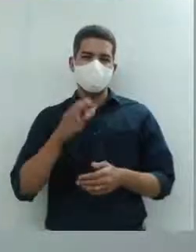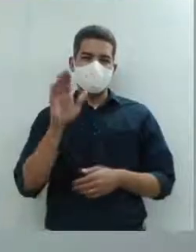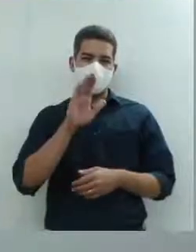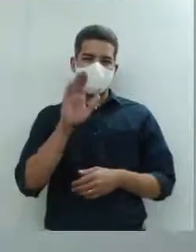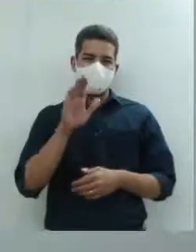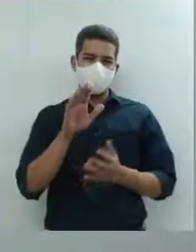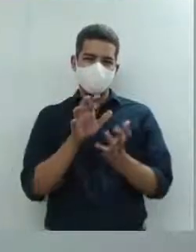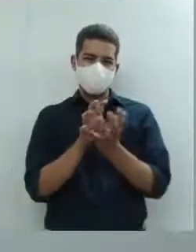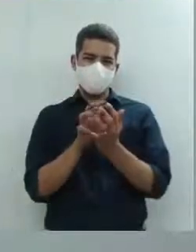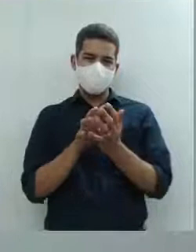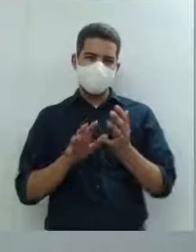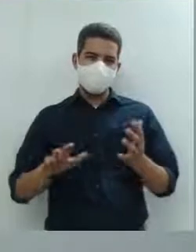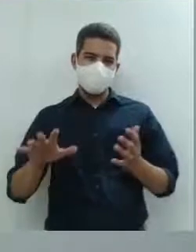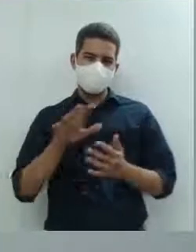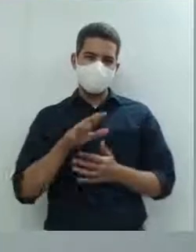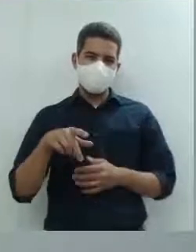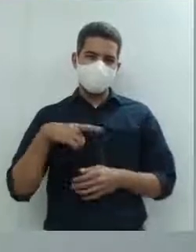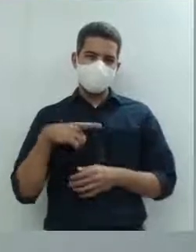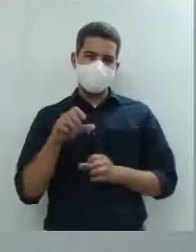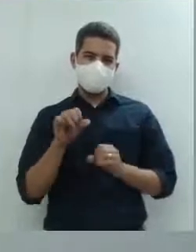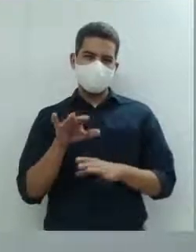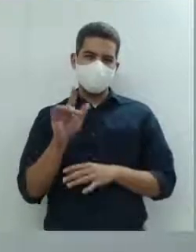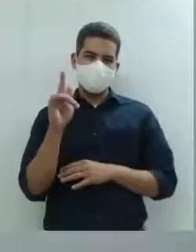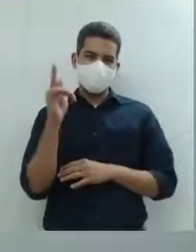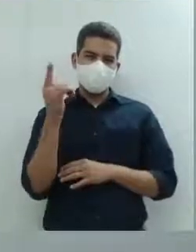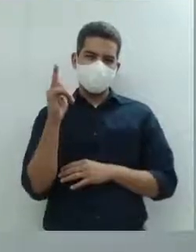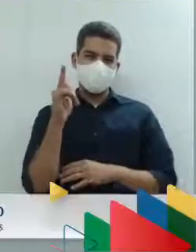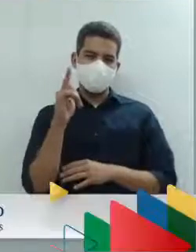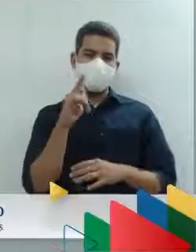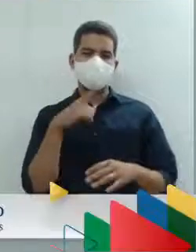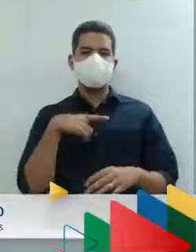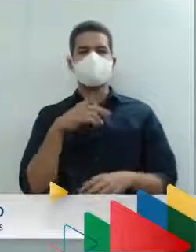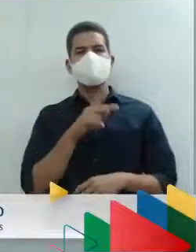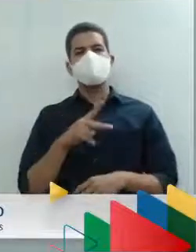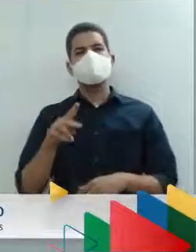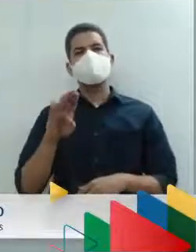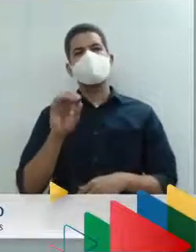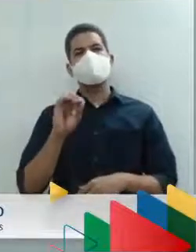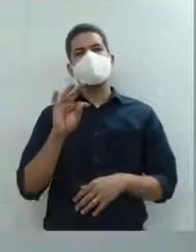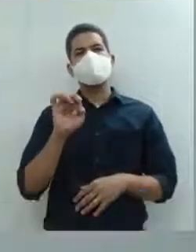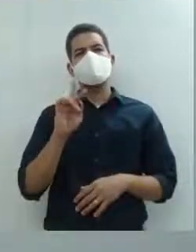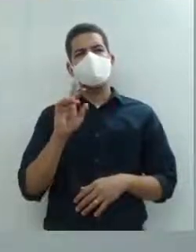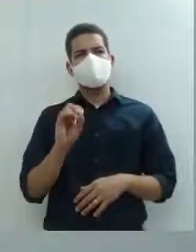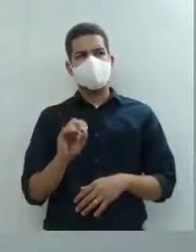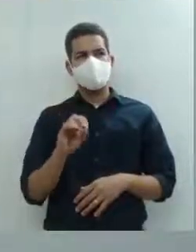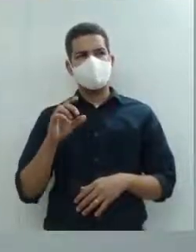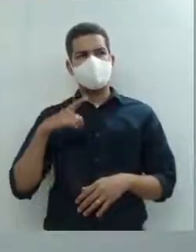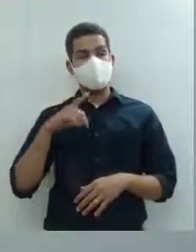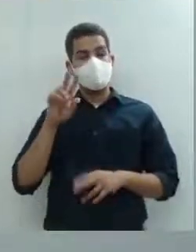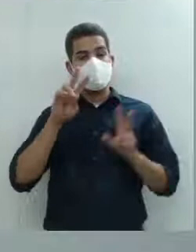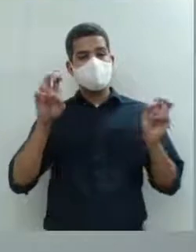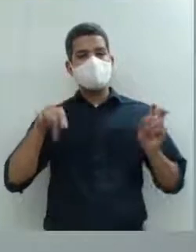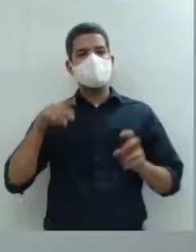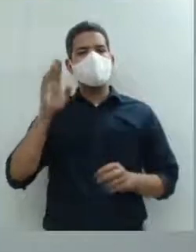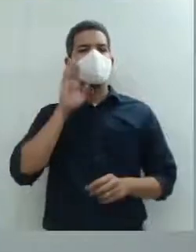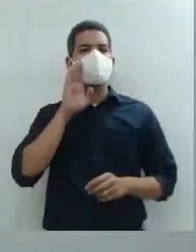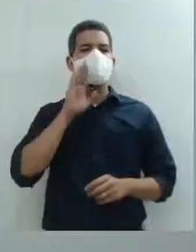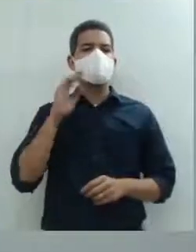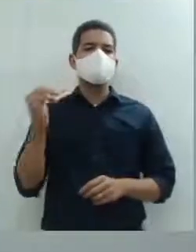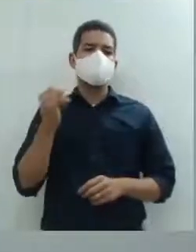Olá, Pernambuco! Mais uma aula de Geografia com o professor Botelho. O tema de hoje é um tema bem interessante, viu? A gente